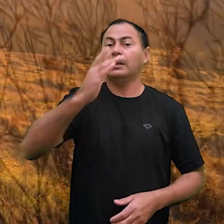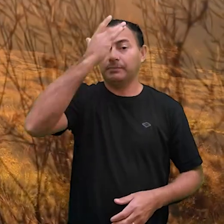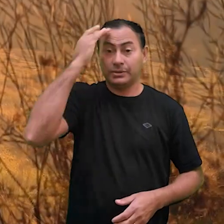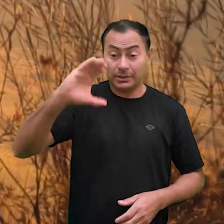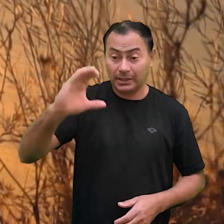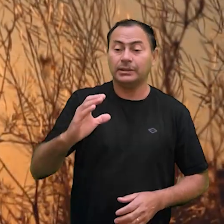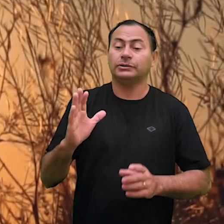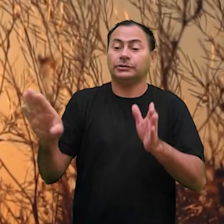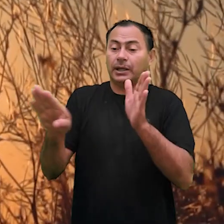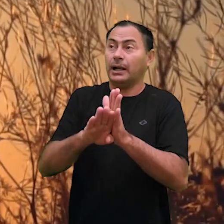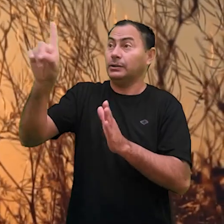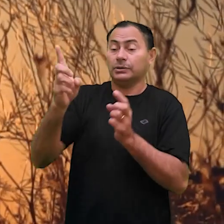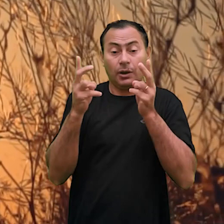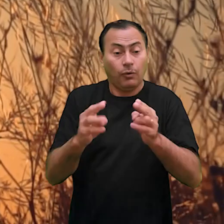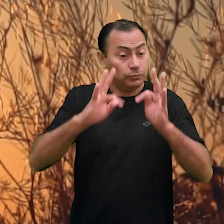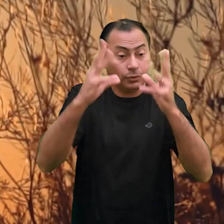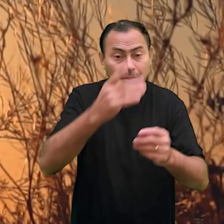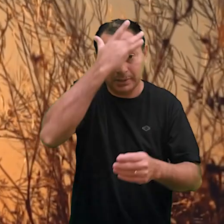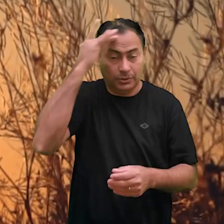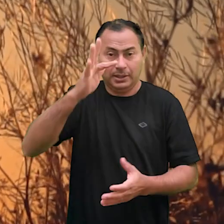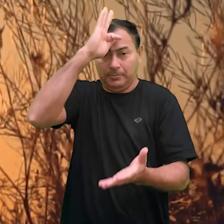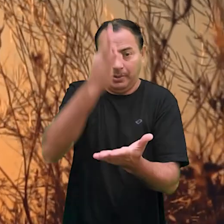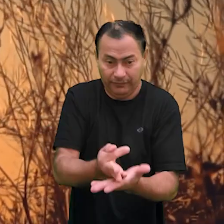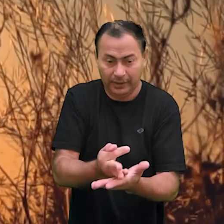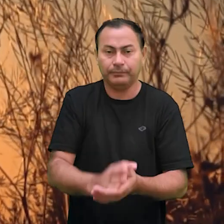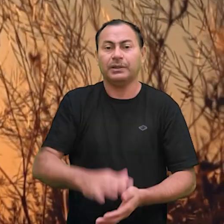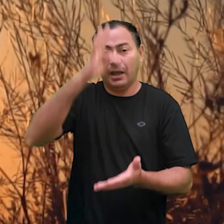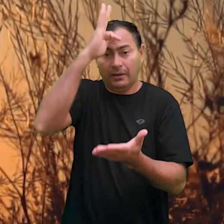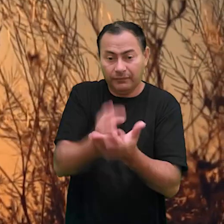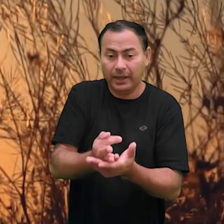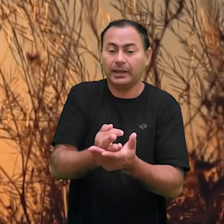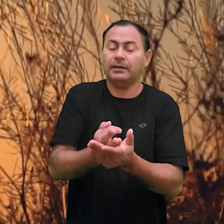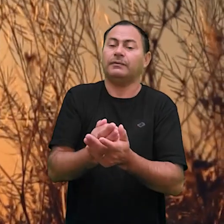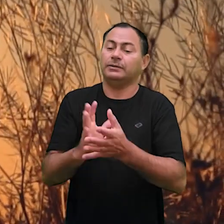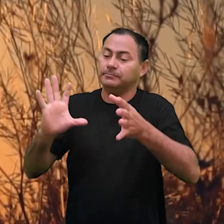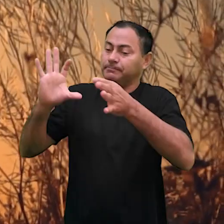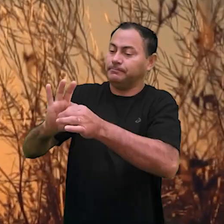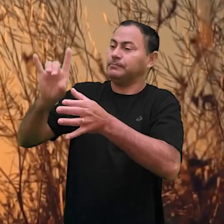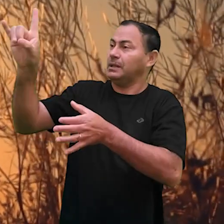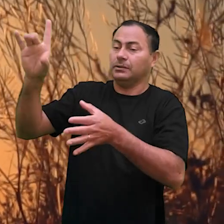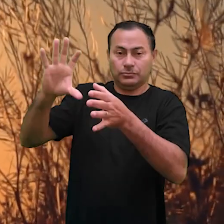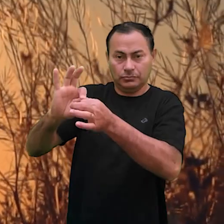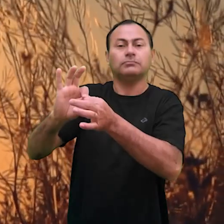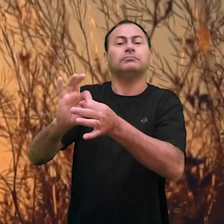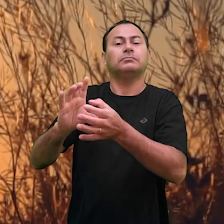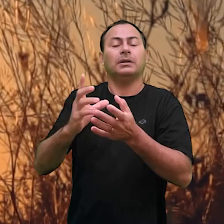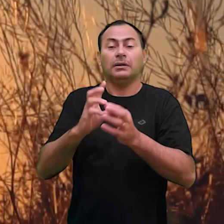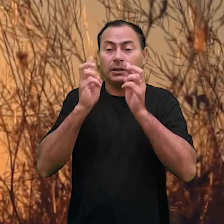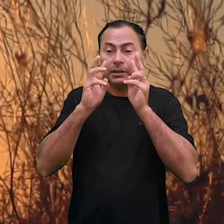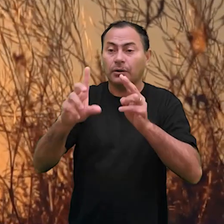cientistas. Os cientistas têm de chegar a Deus do mesmo jeito que todo mundo tem, pela fé. E a fé que nos leva a Deus e